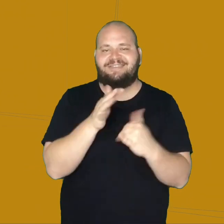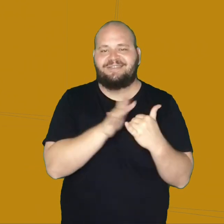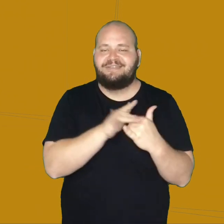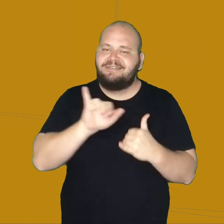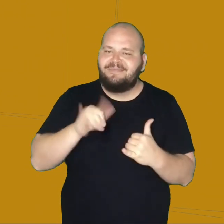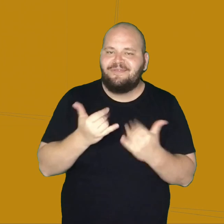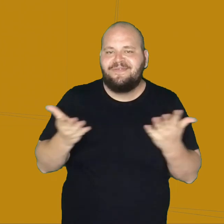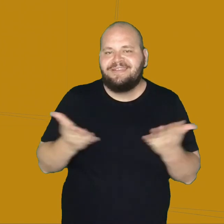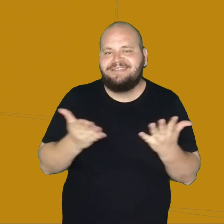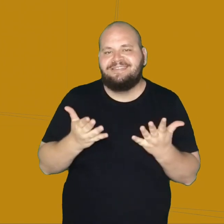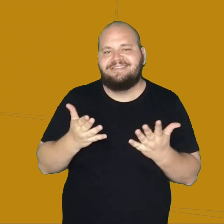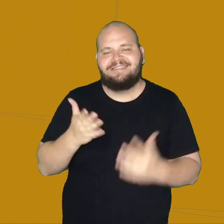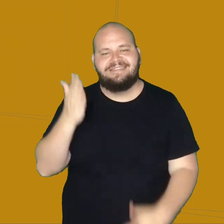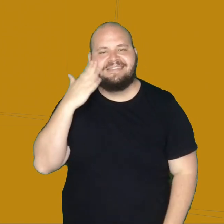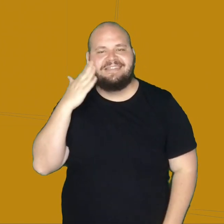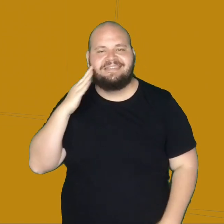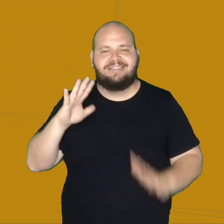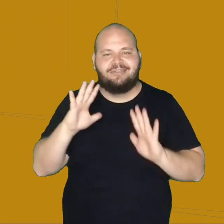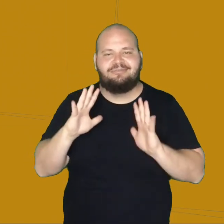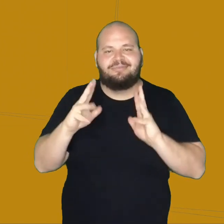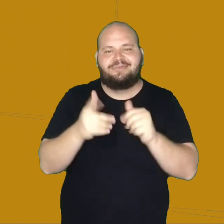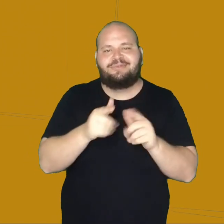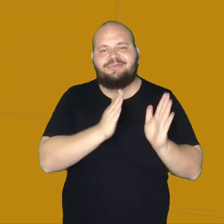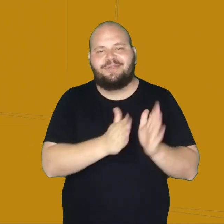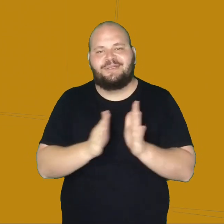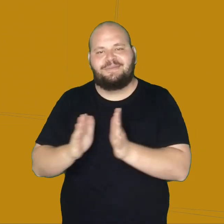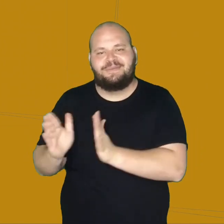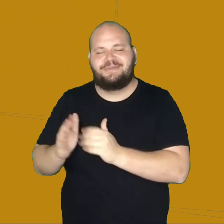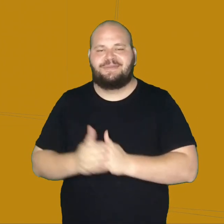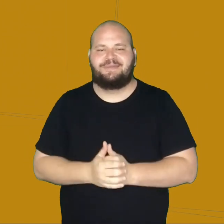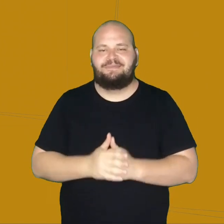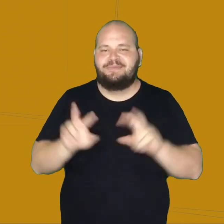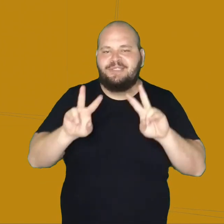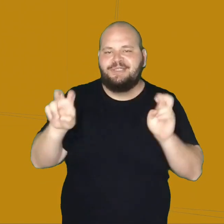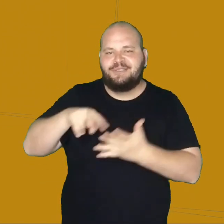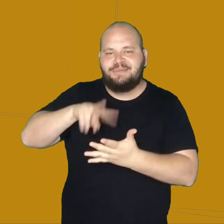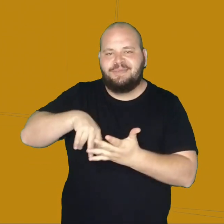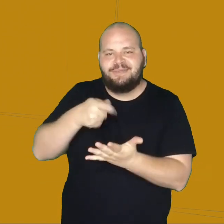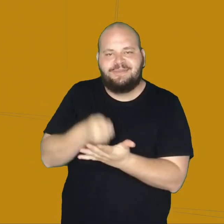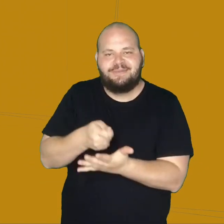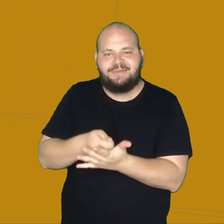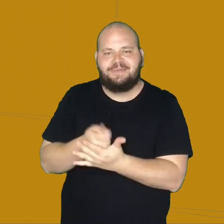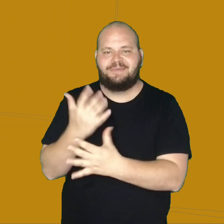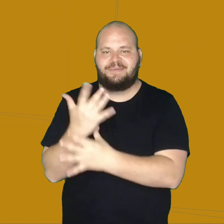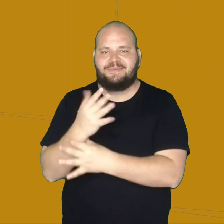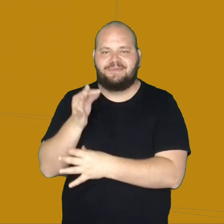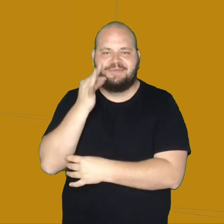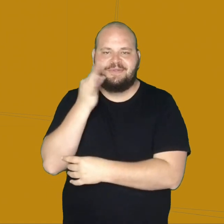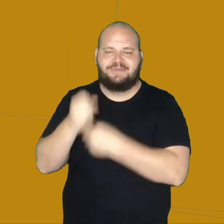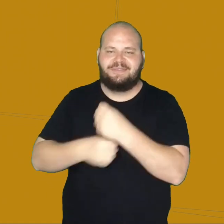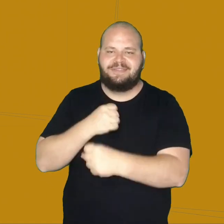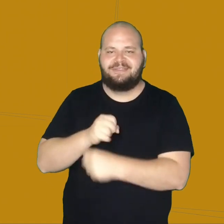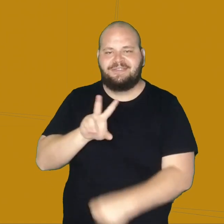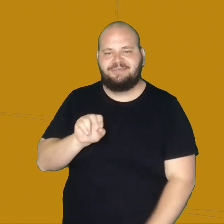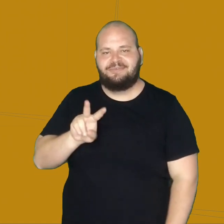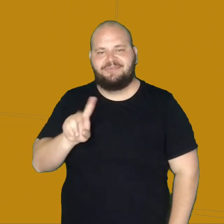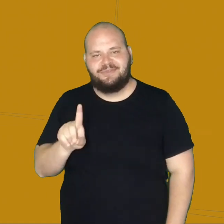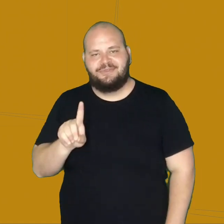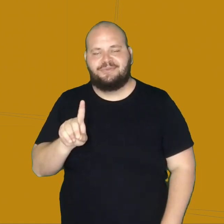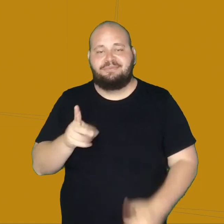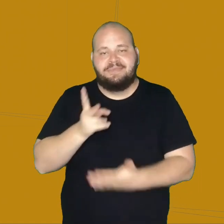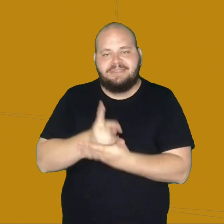Papéis Avulsos e também muito explorado nos romances, como no Memórias Póstumas de Brás Cubas. Por exemplo,